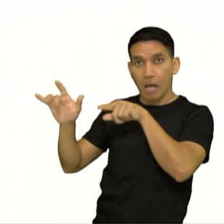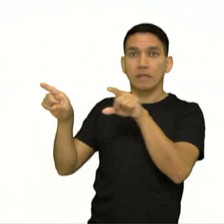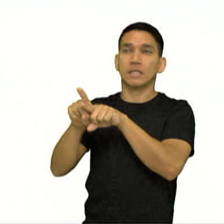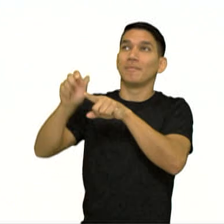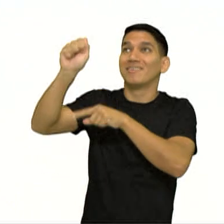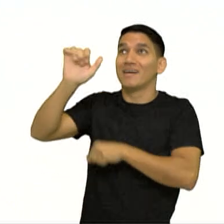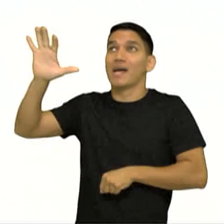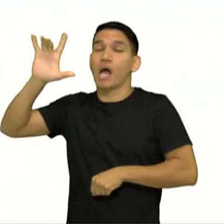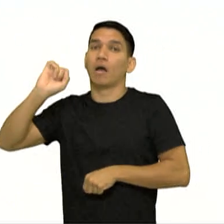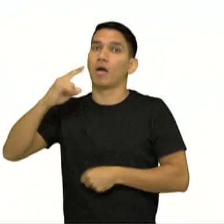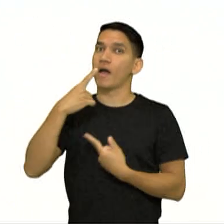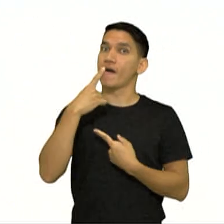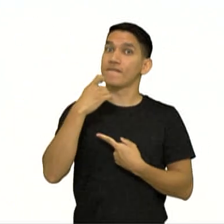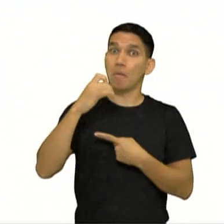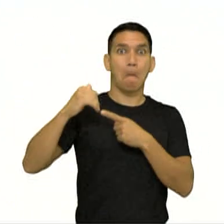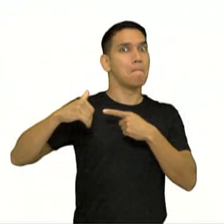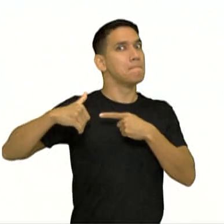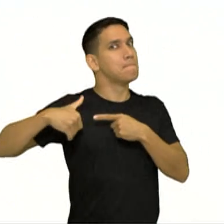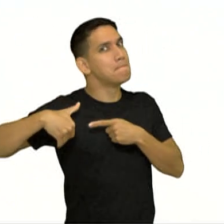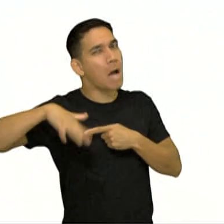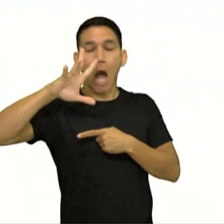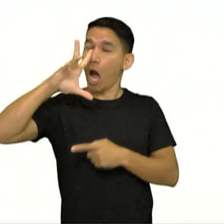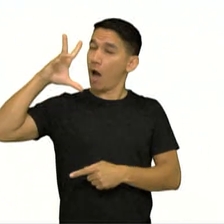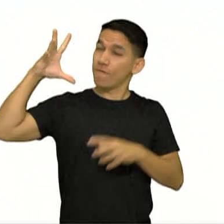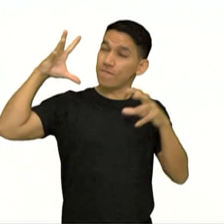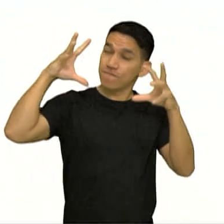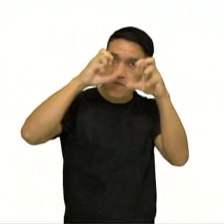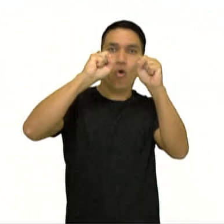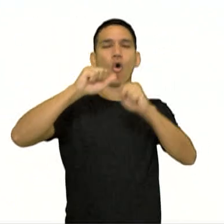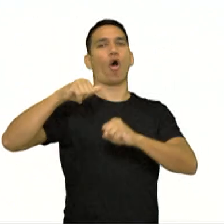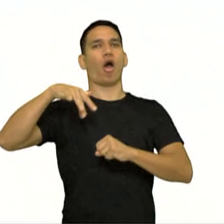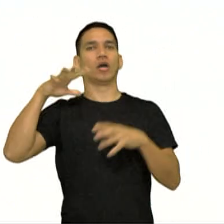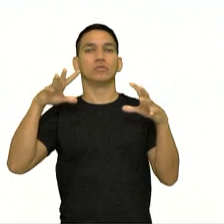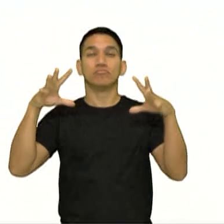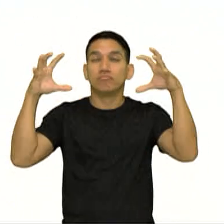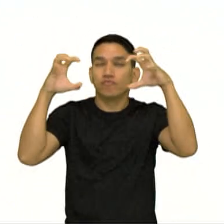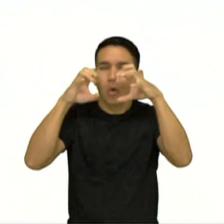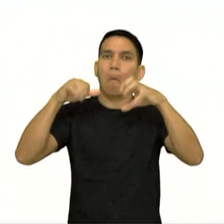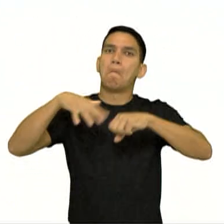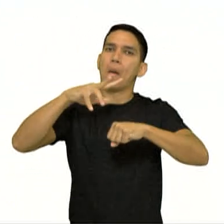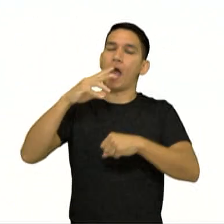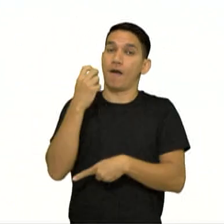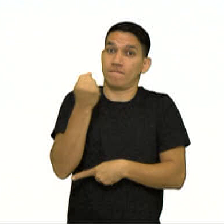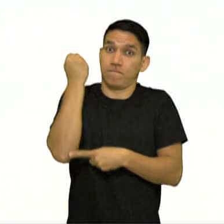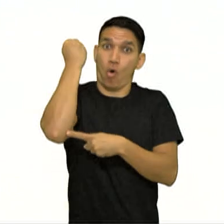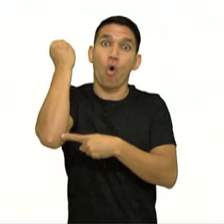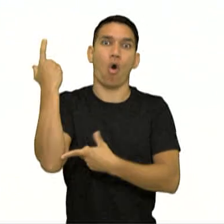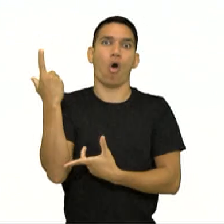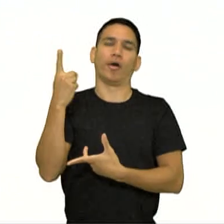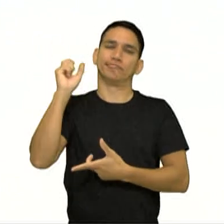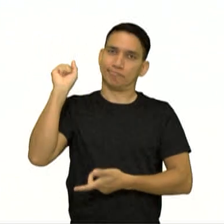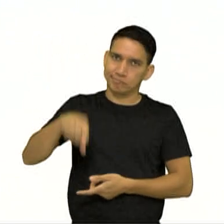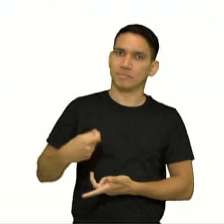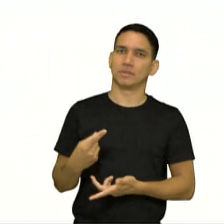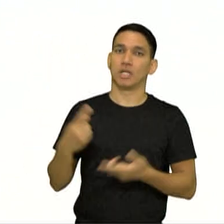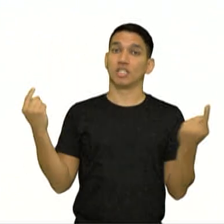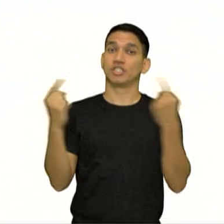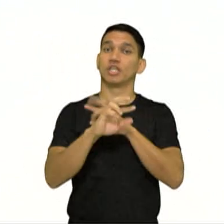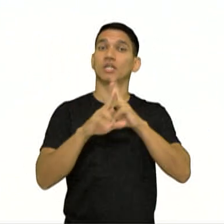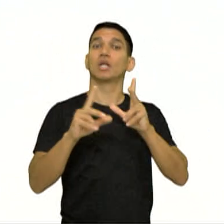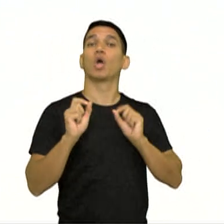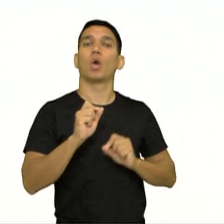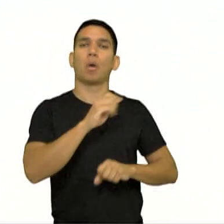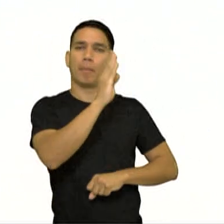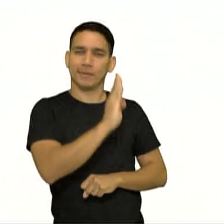Ásia com o vermelho mais vivo ainda, países mais religiosos que o Brasil. Em contraponto, a gente tem alguns